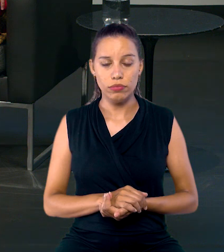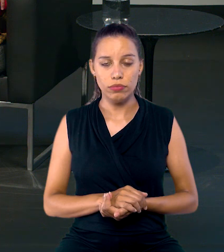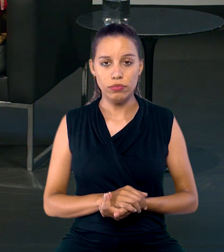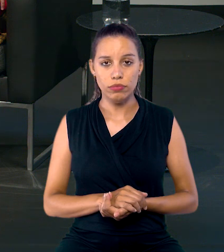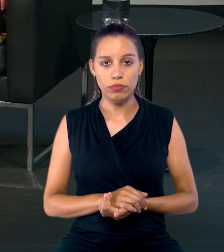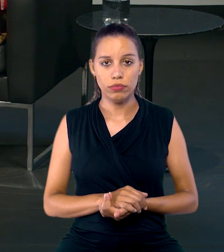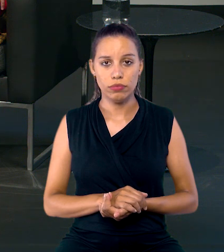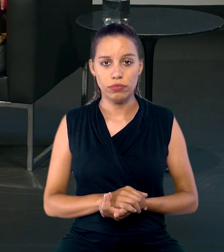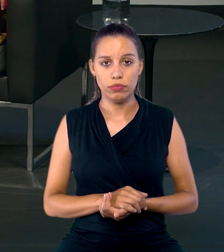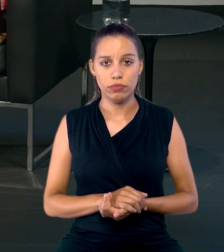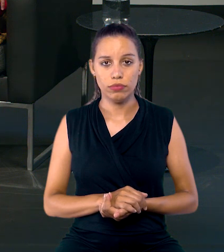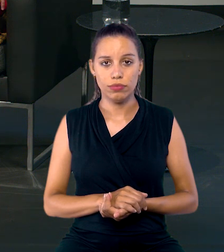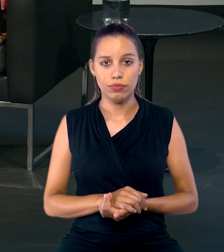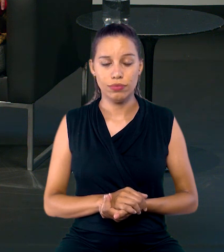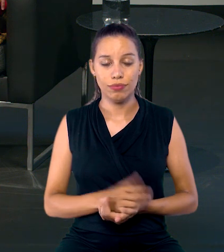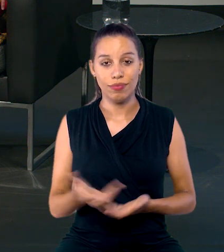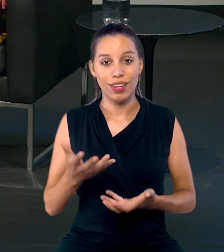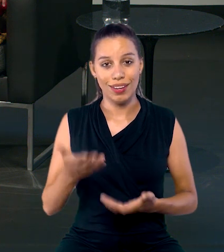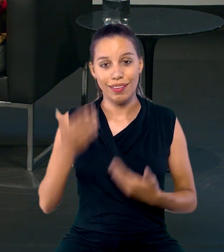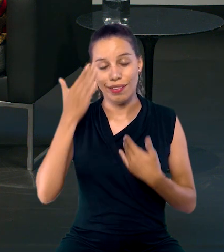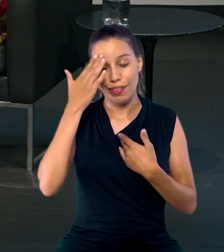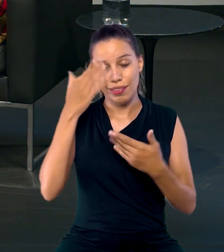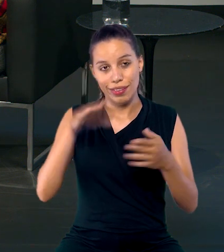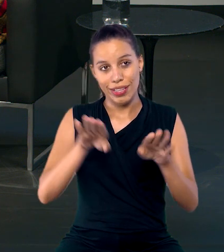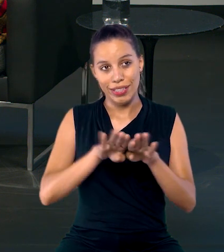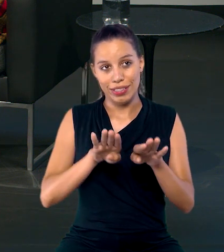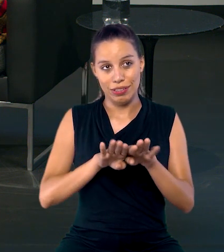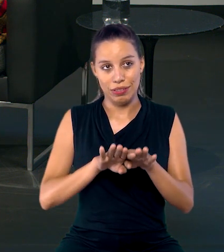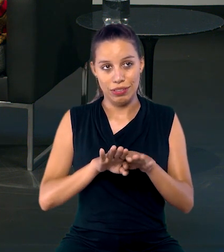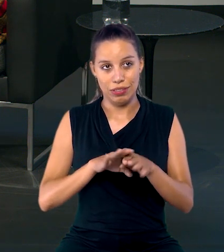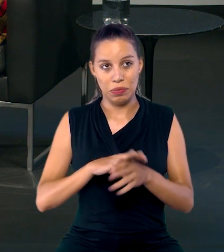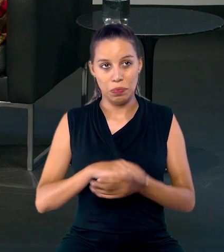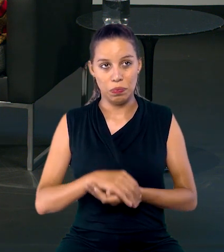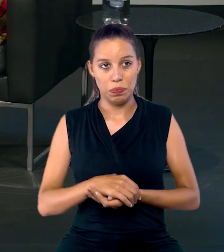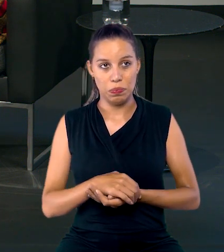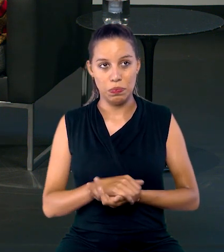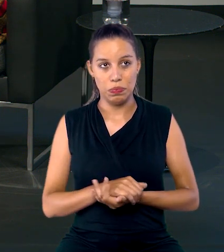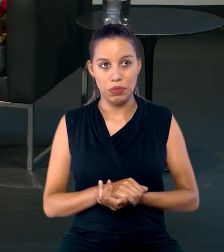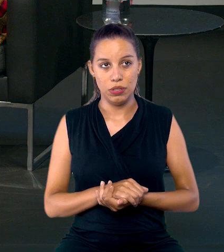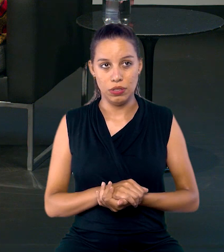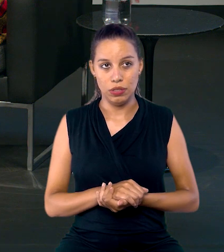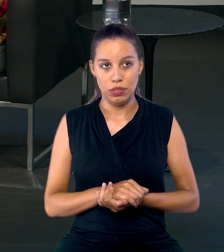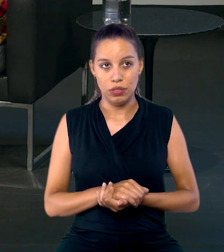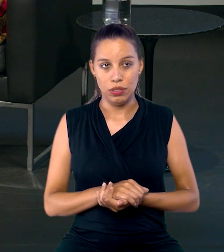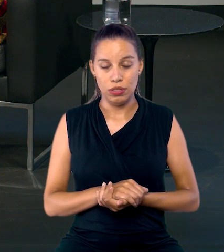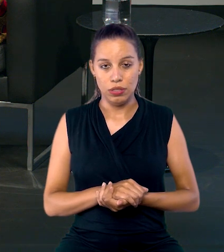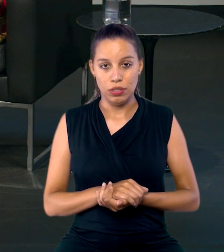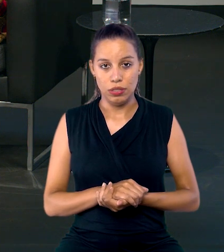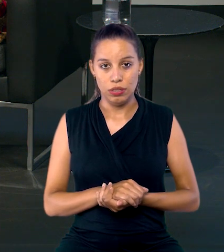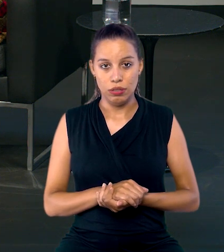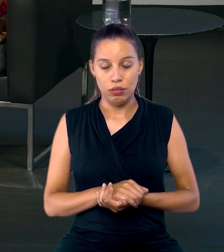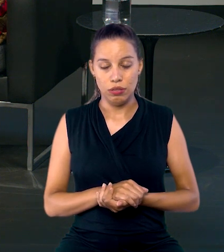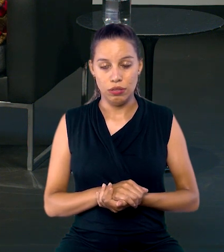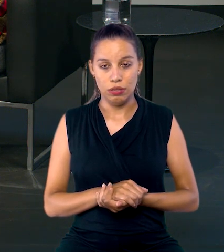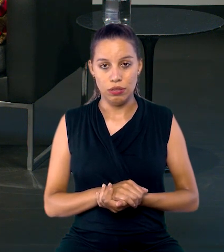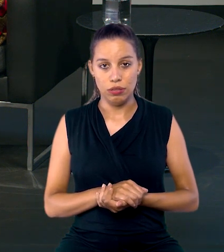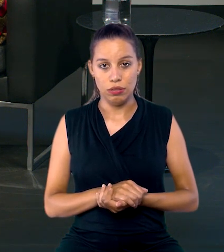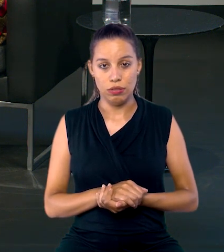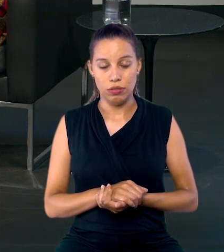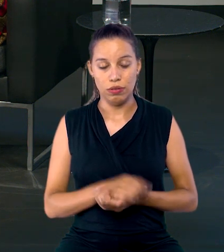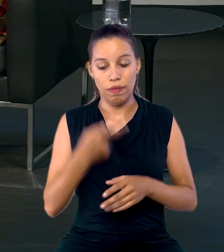Queria agradecer também pela questão Esse